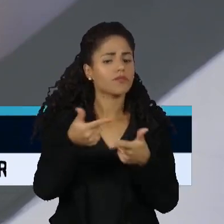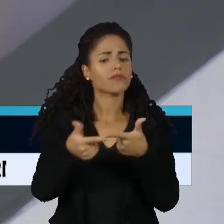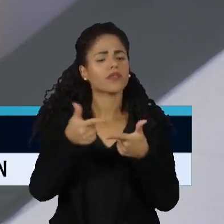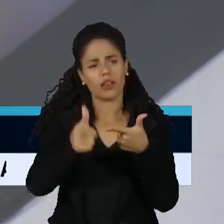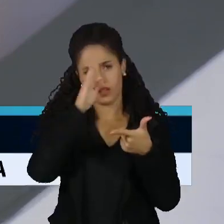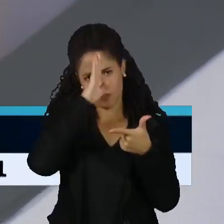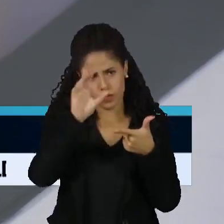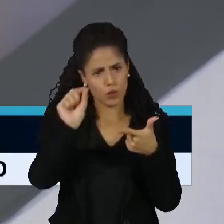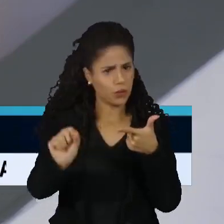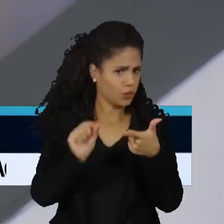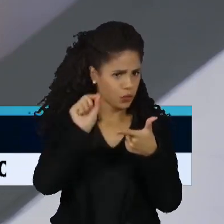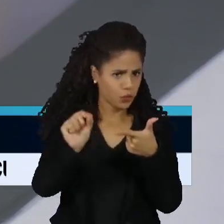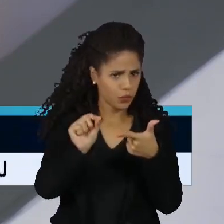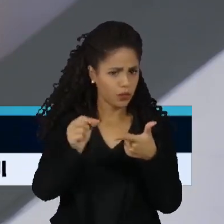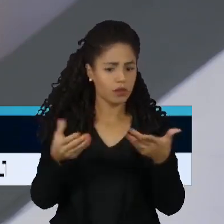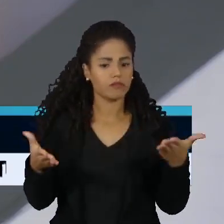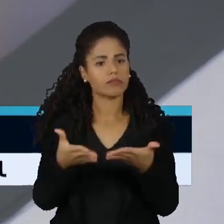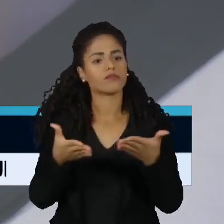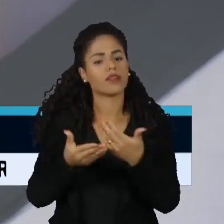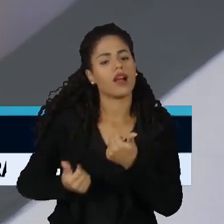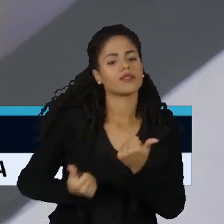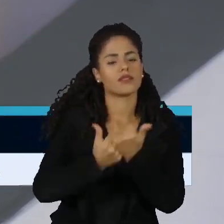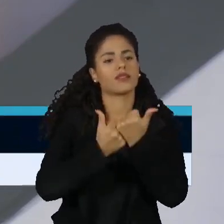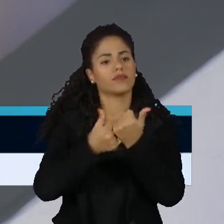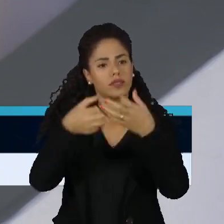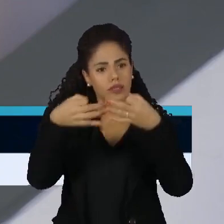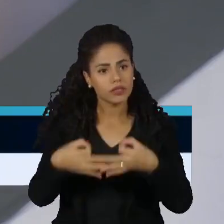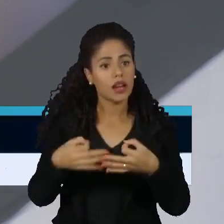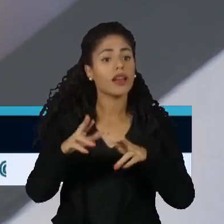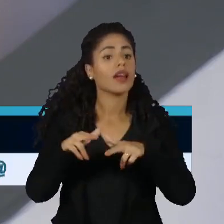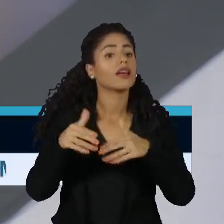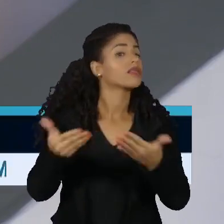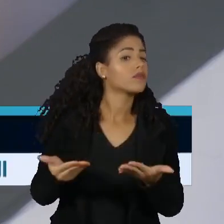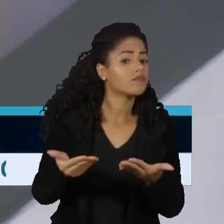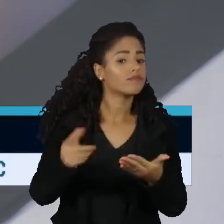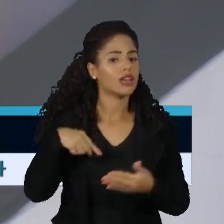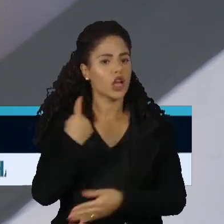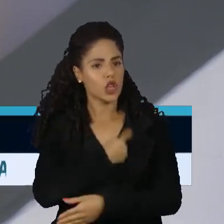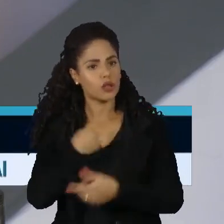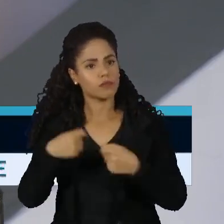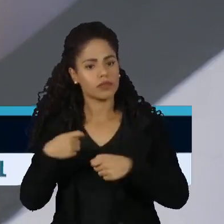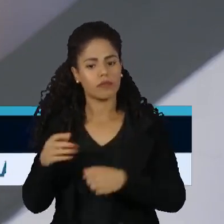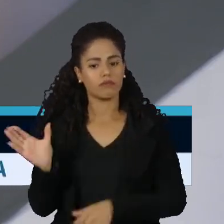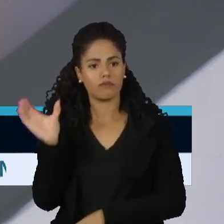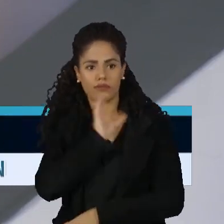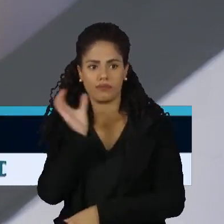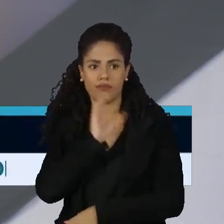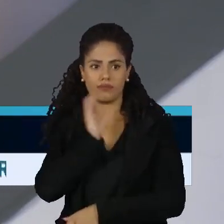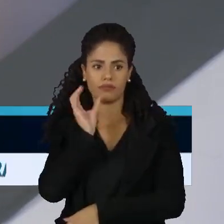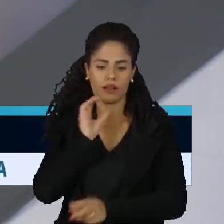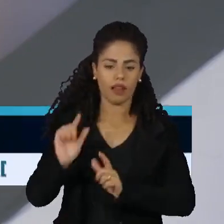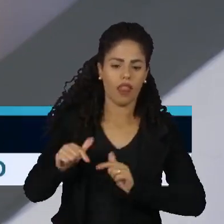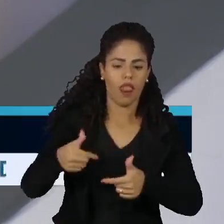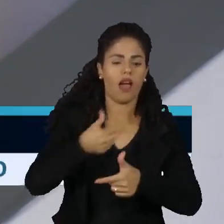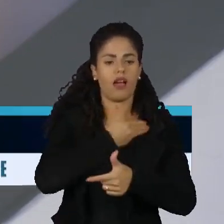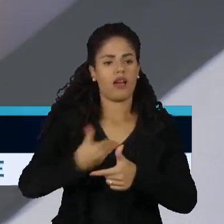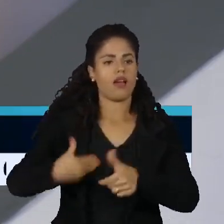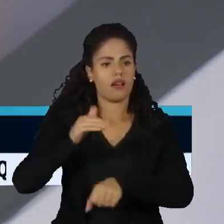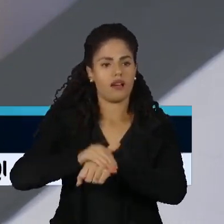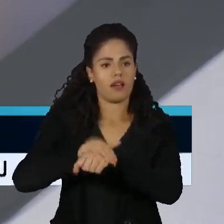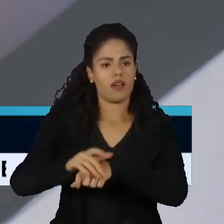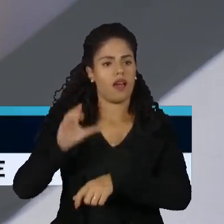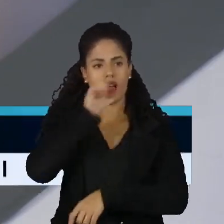o tempo não está a nosso favor. Então, nós temos que fazer uma aceleração enorme da capacidade não apenas